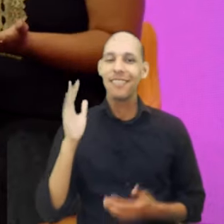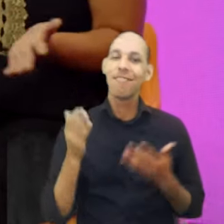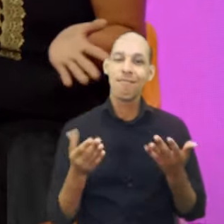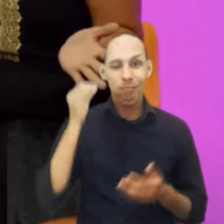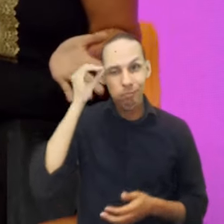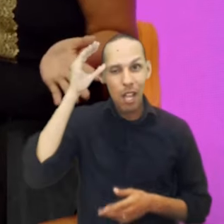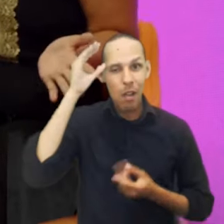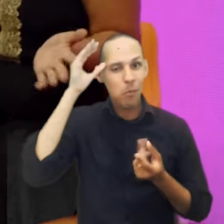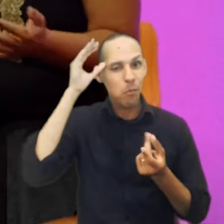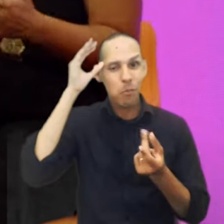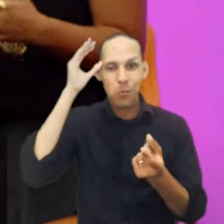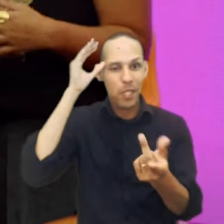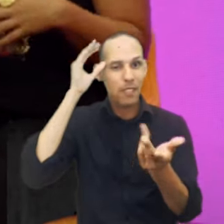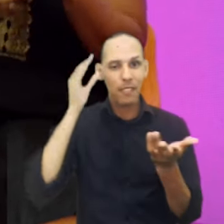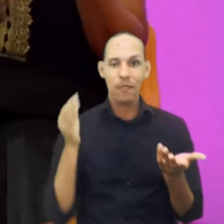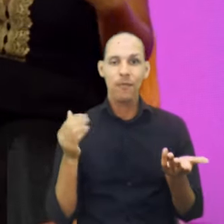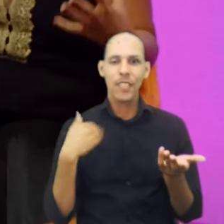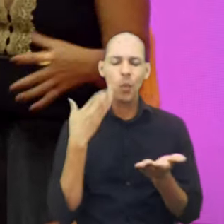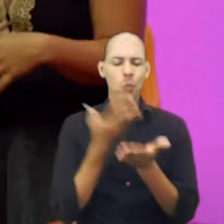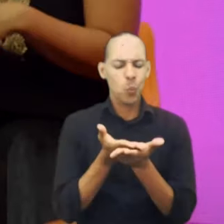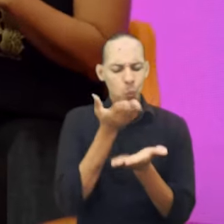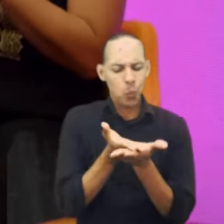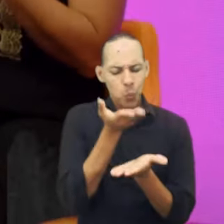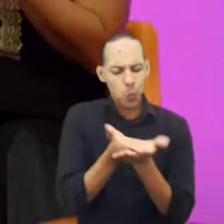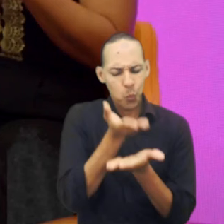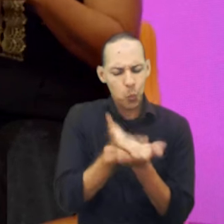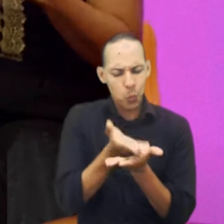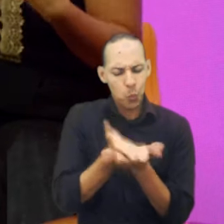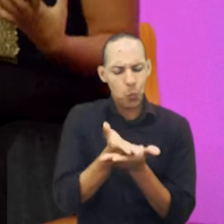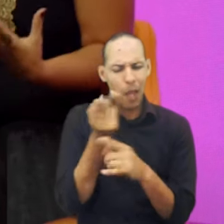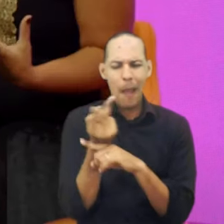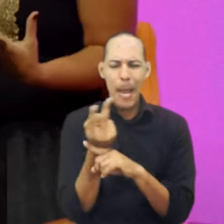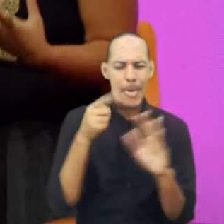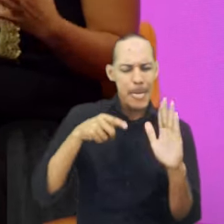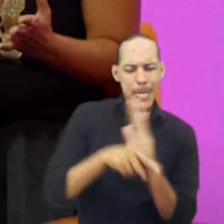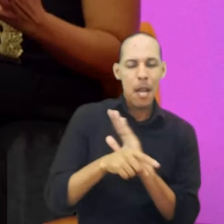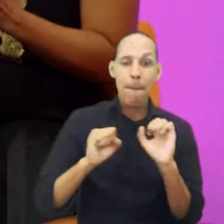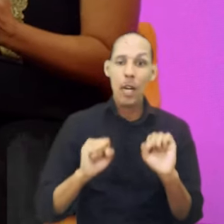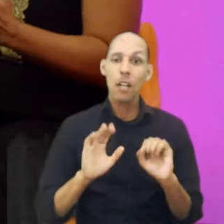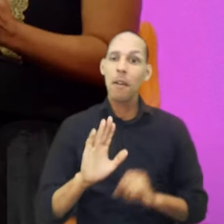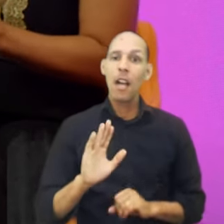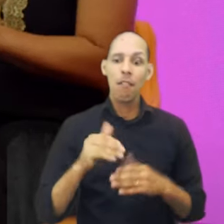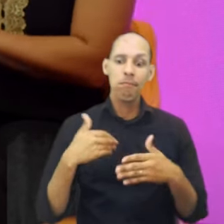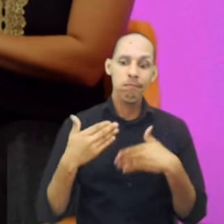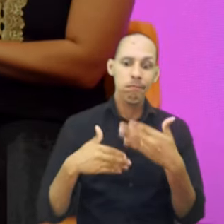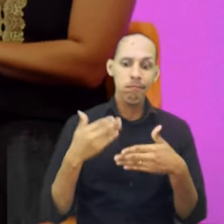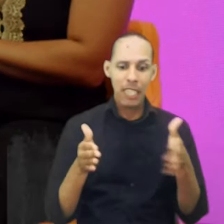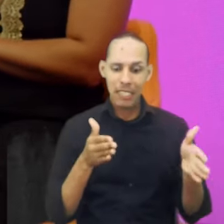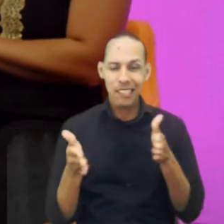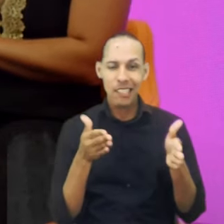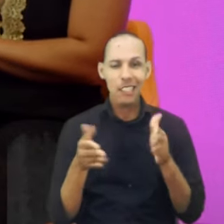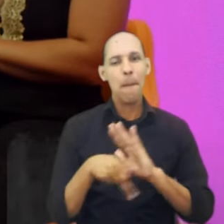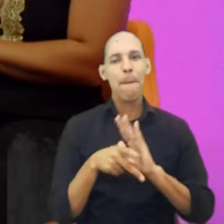conhecimento, ele é infinito. Então, por mais que eu estude, por mais que eu busque tudo isso, em algum momento, na trajetória